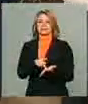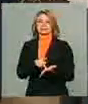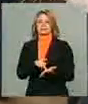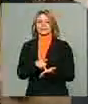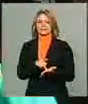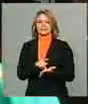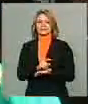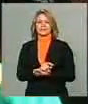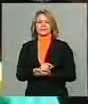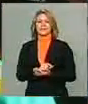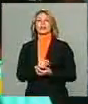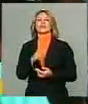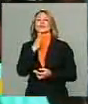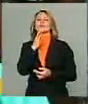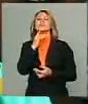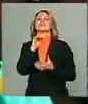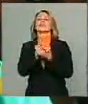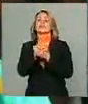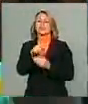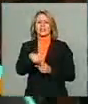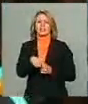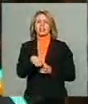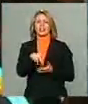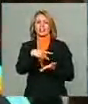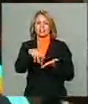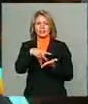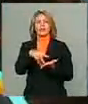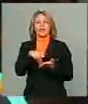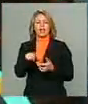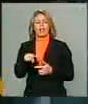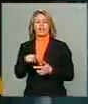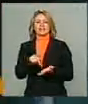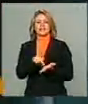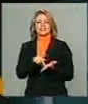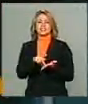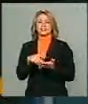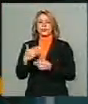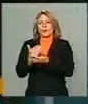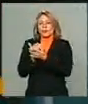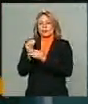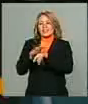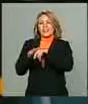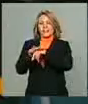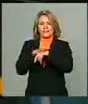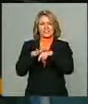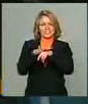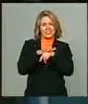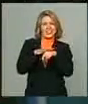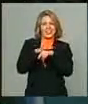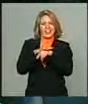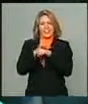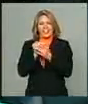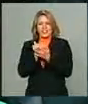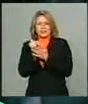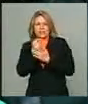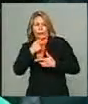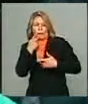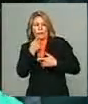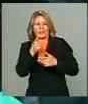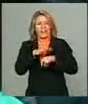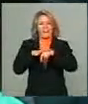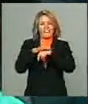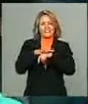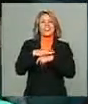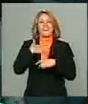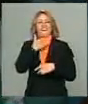hein você conheceu seu marido aqui no forró foi aqui nó começou aí ele passou a conversa eu fui